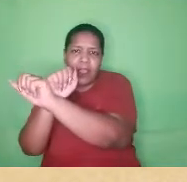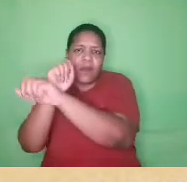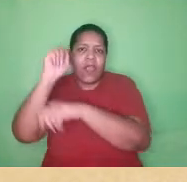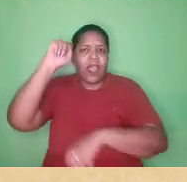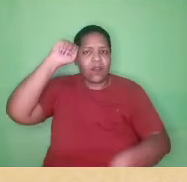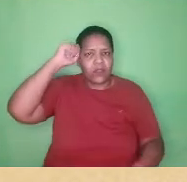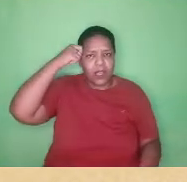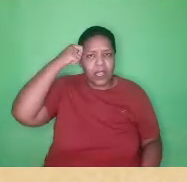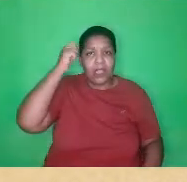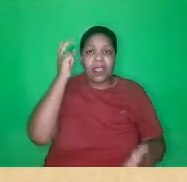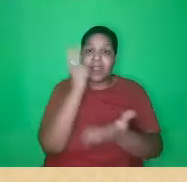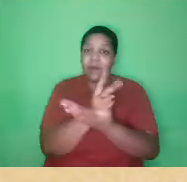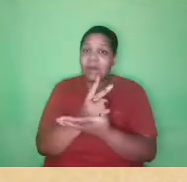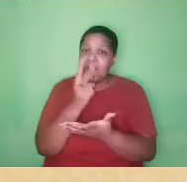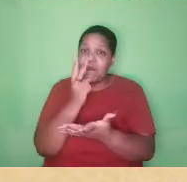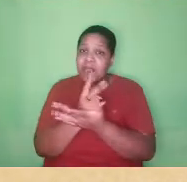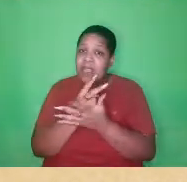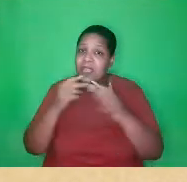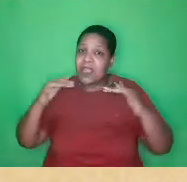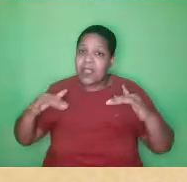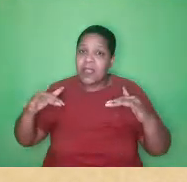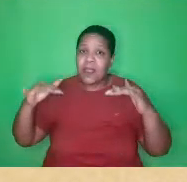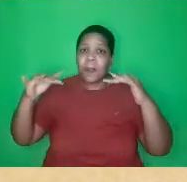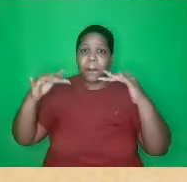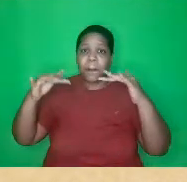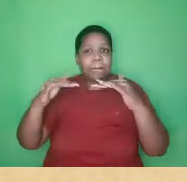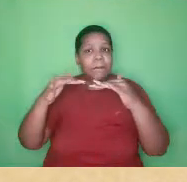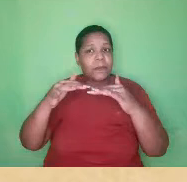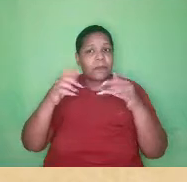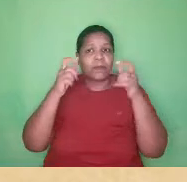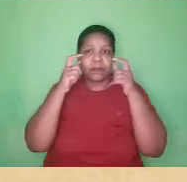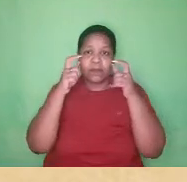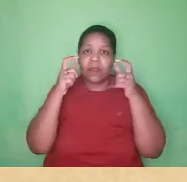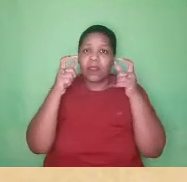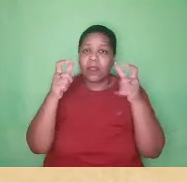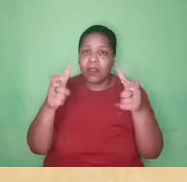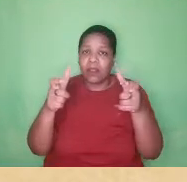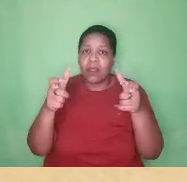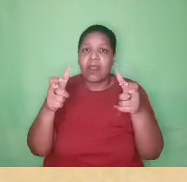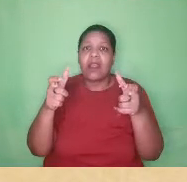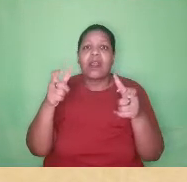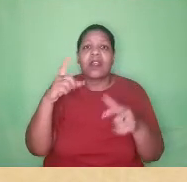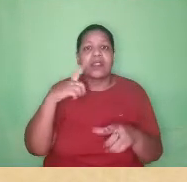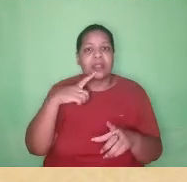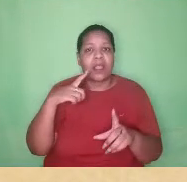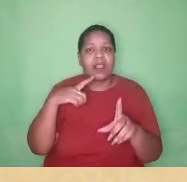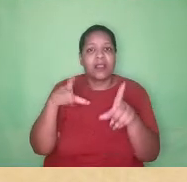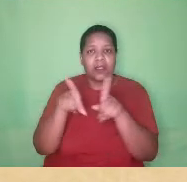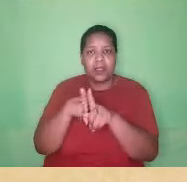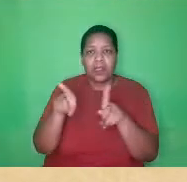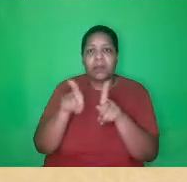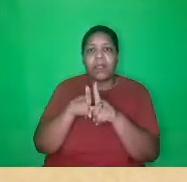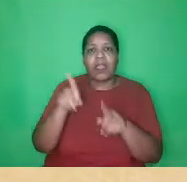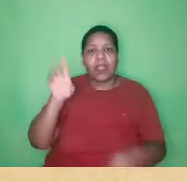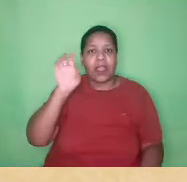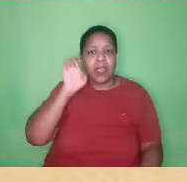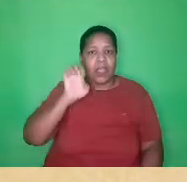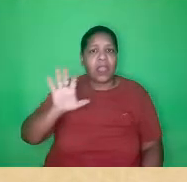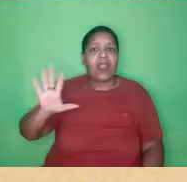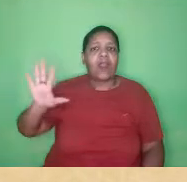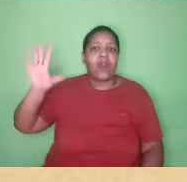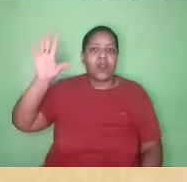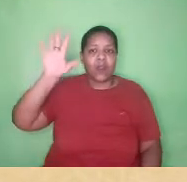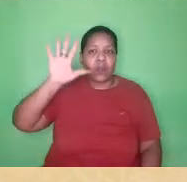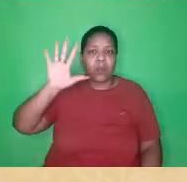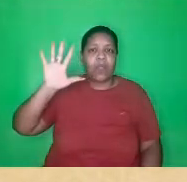eu vou chamar a atenção para vocês, como também imigrantes europeus e descendentes de escravizados